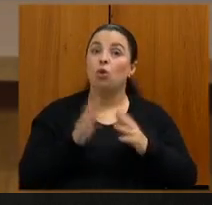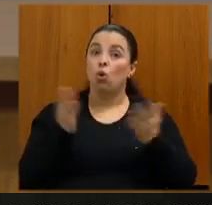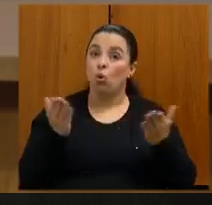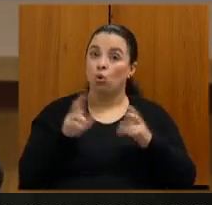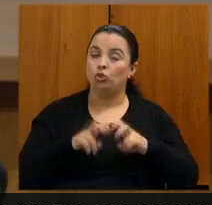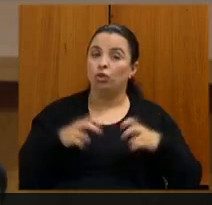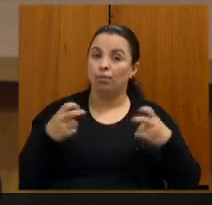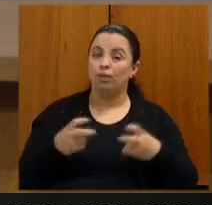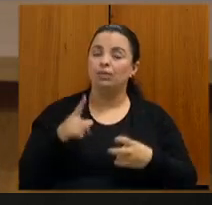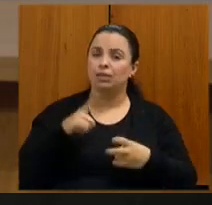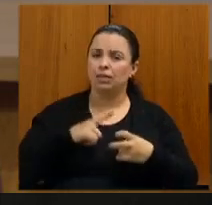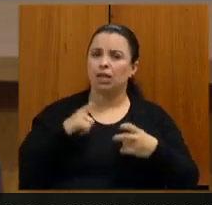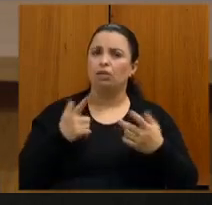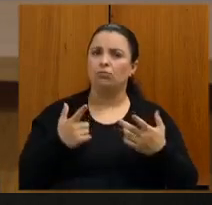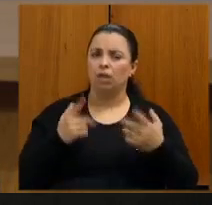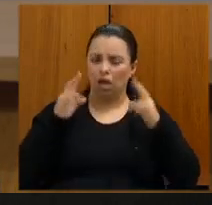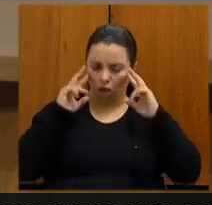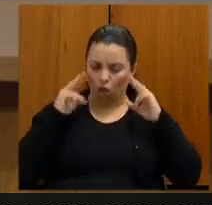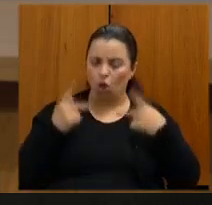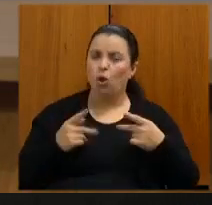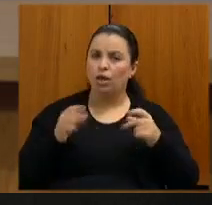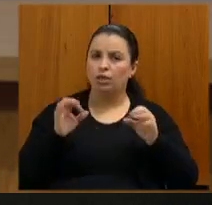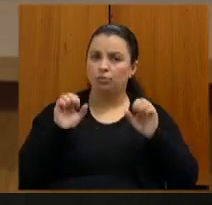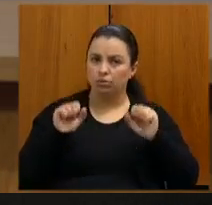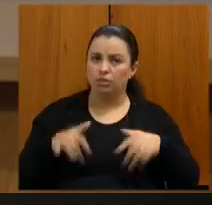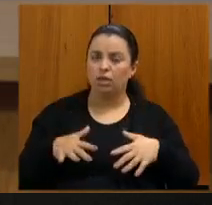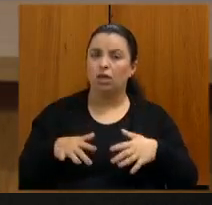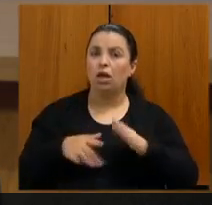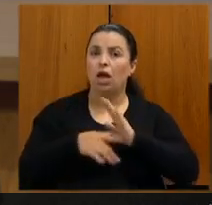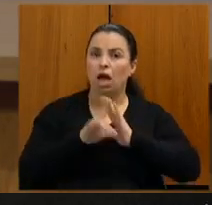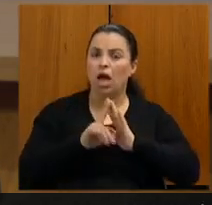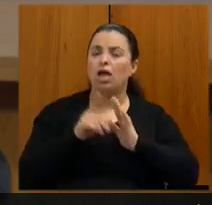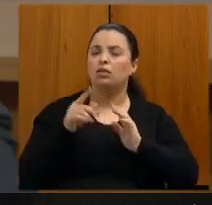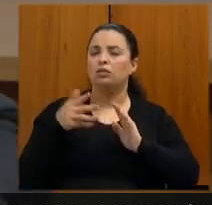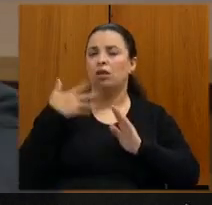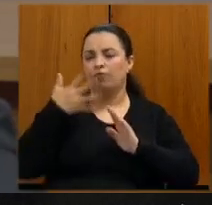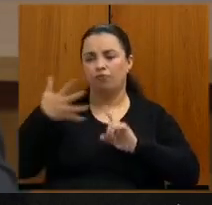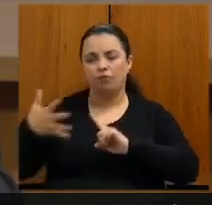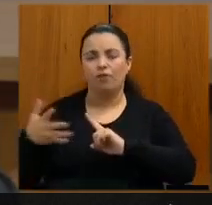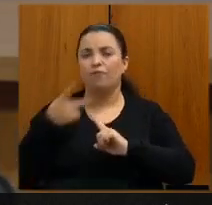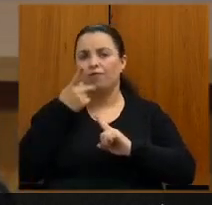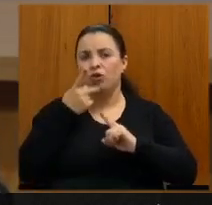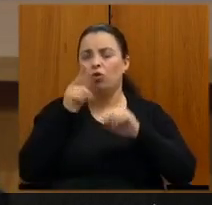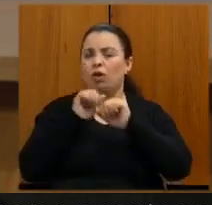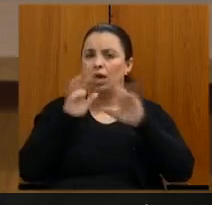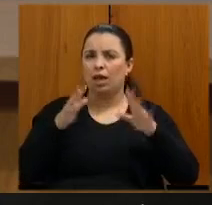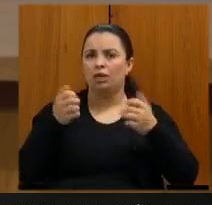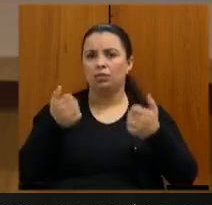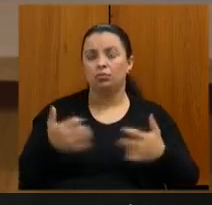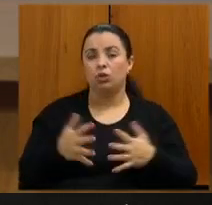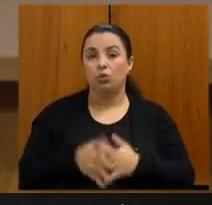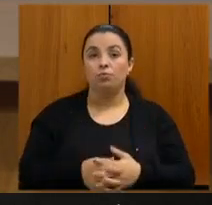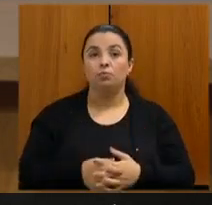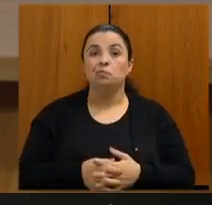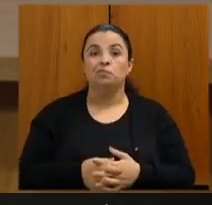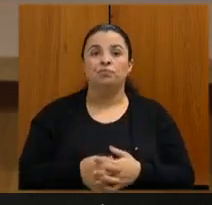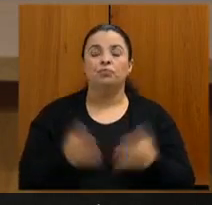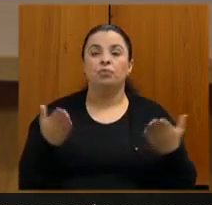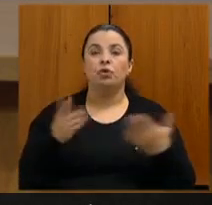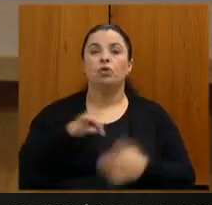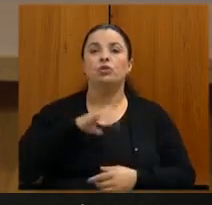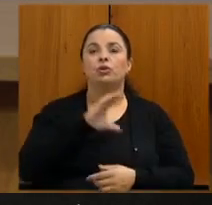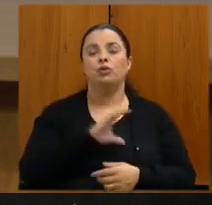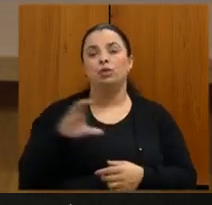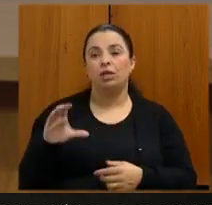tem reconhecimento disso em algumas falas anteriores isso ficou evidente ah e hoje a gente tem uma coordenação